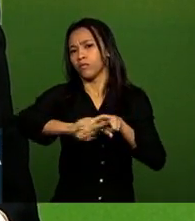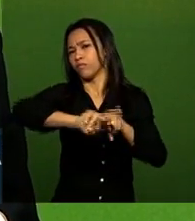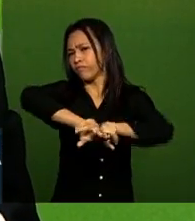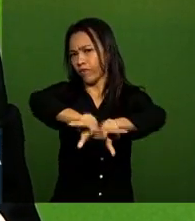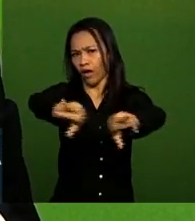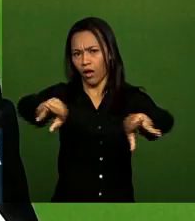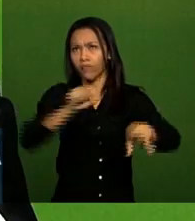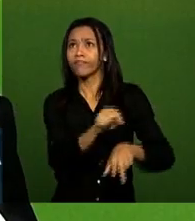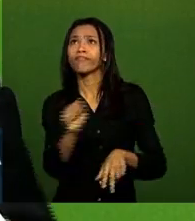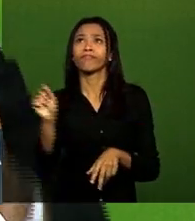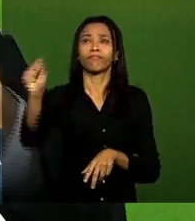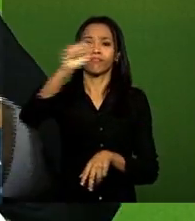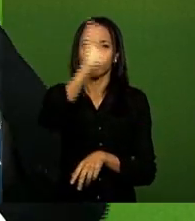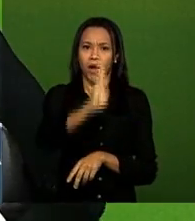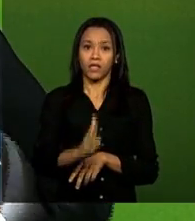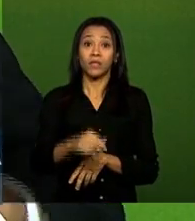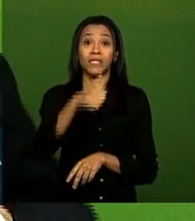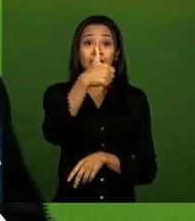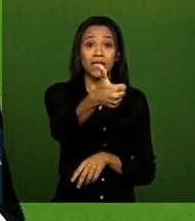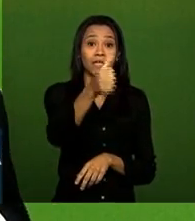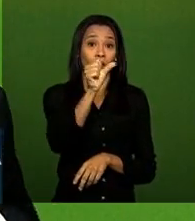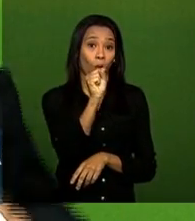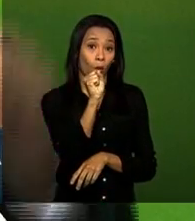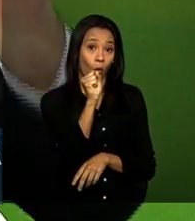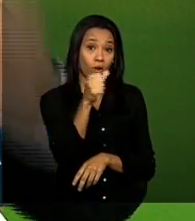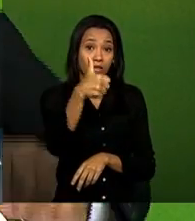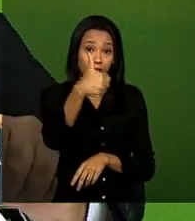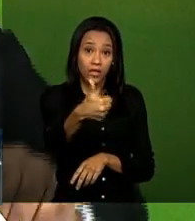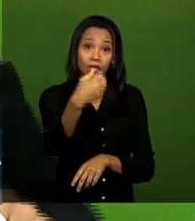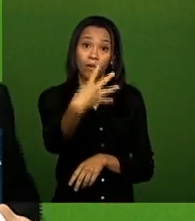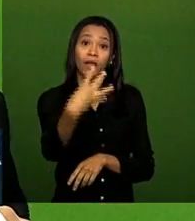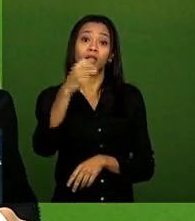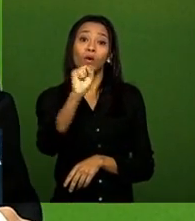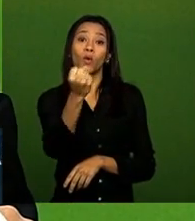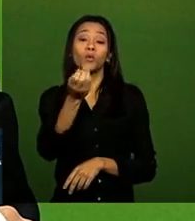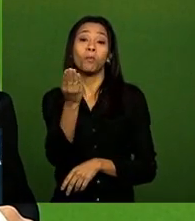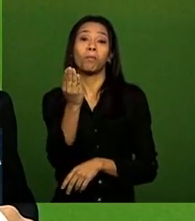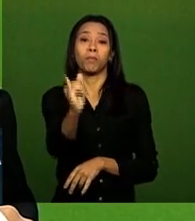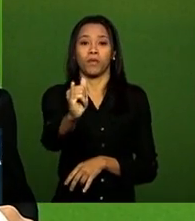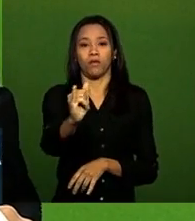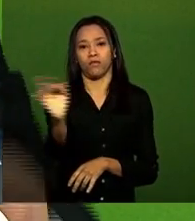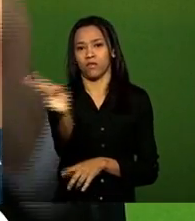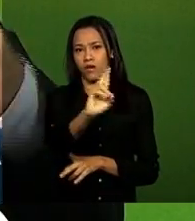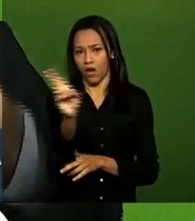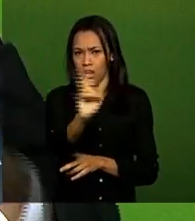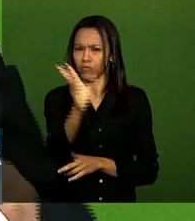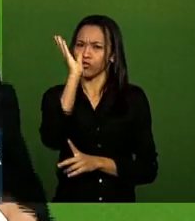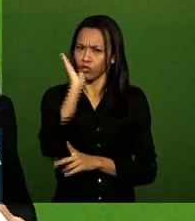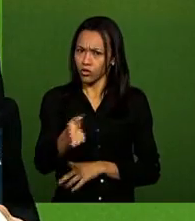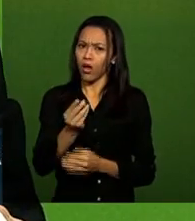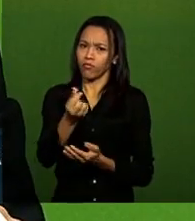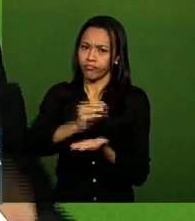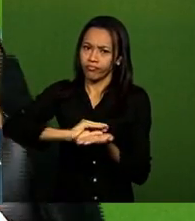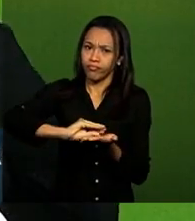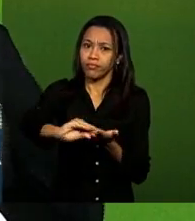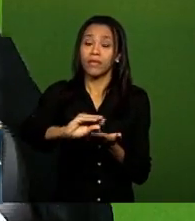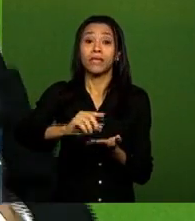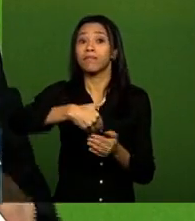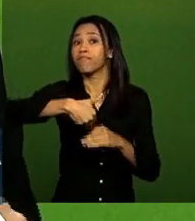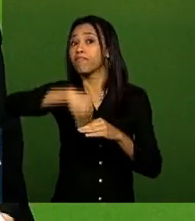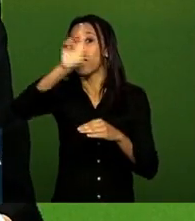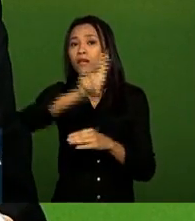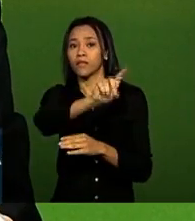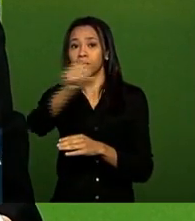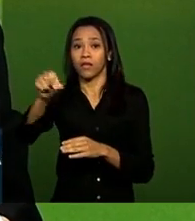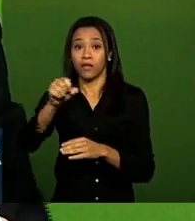100 48 bilhões deais que estão sendo investidos e mais de 100 cidades grandes